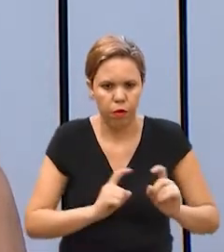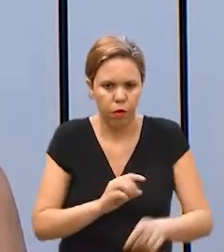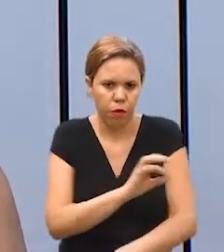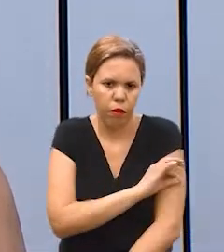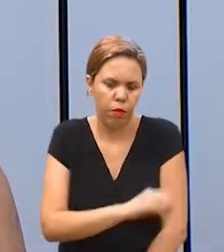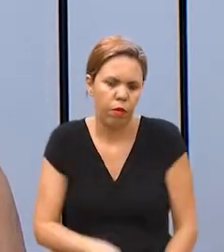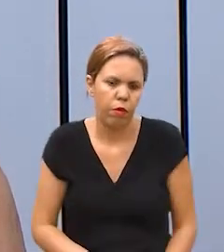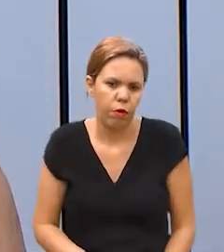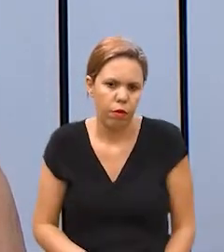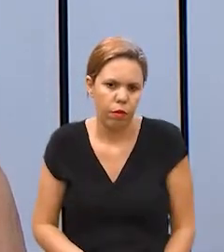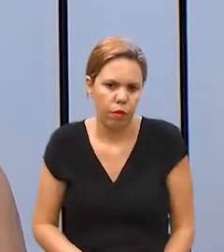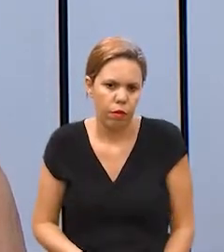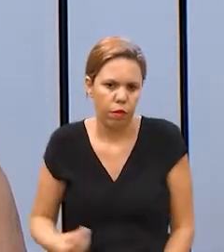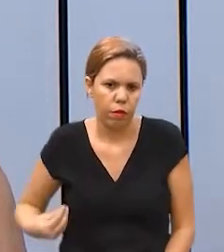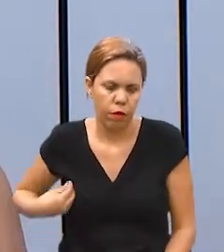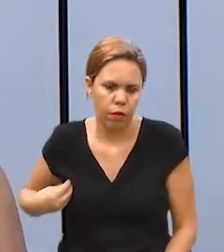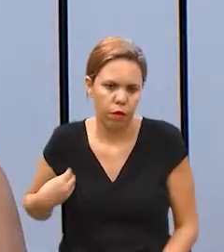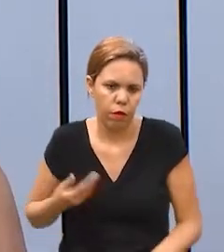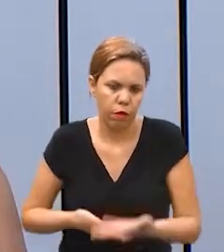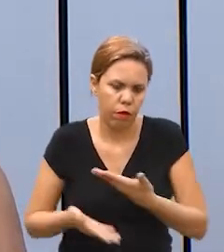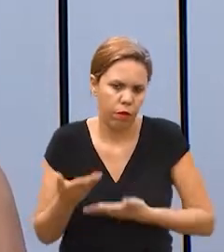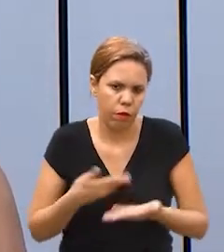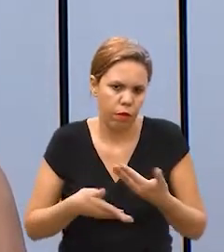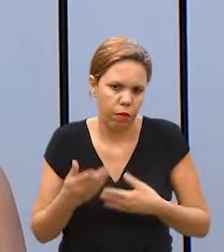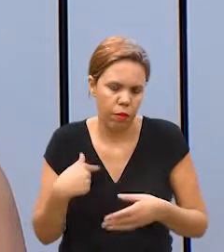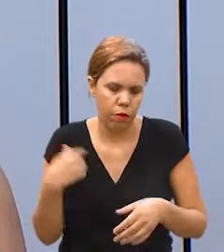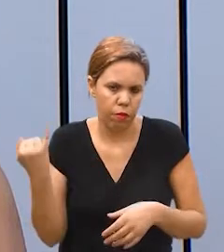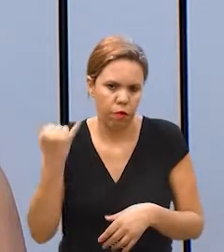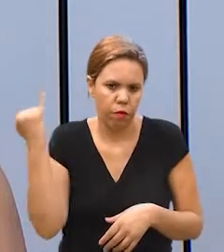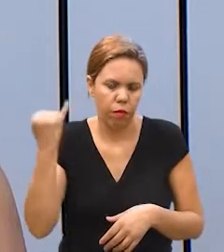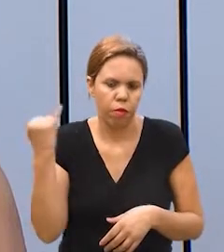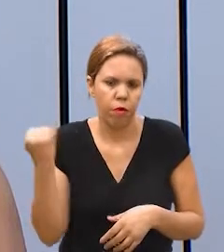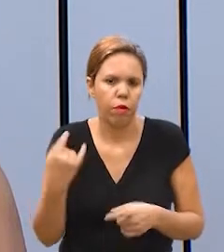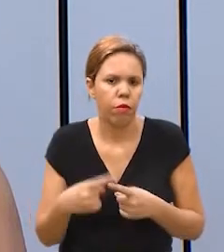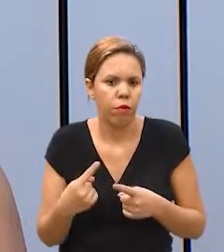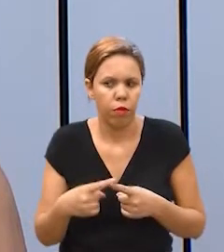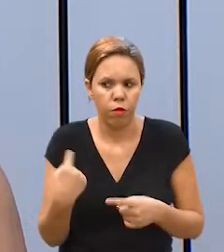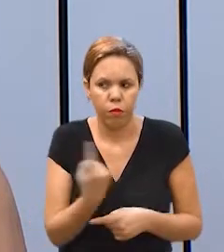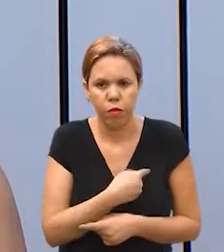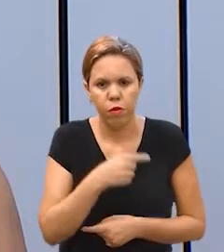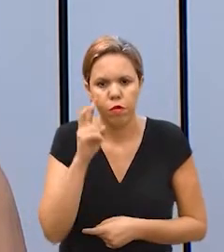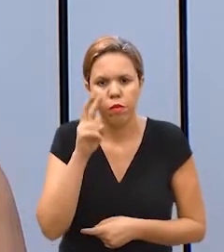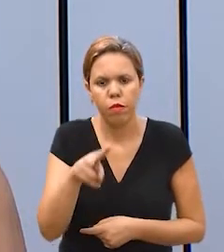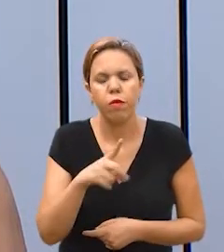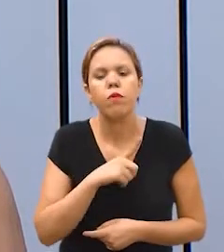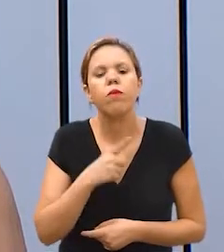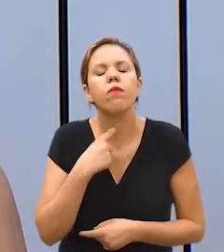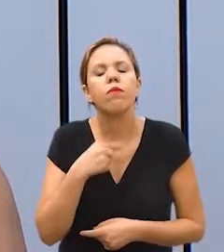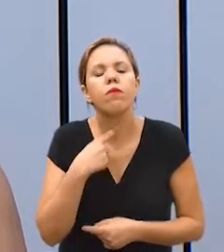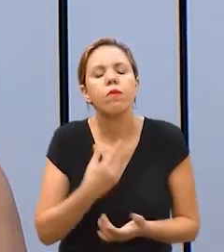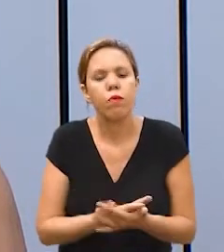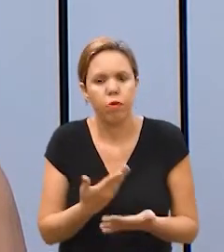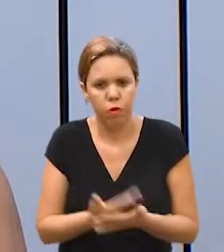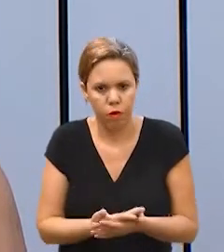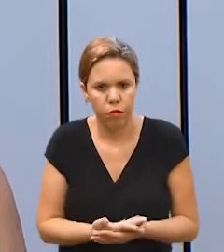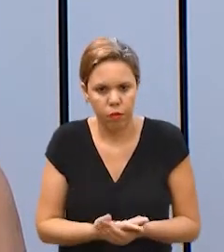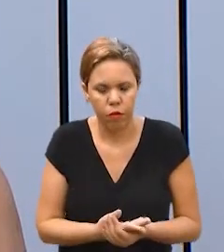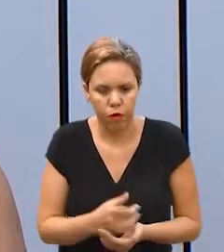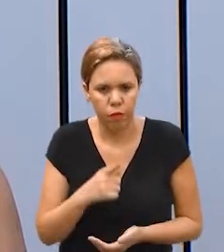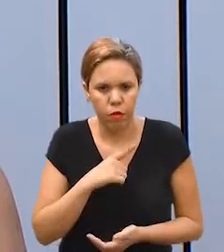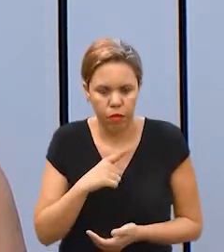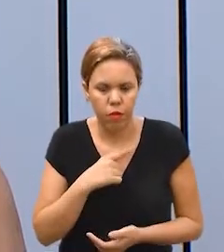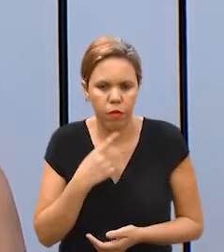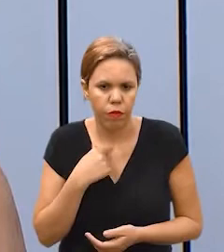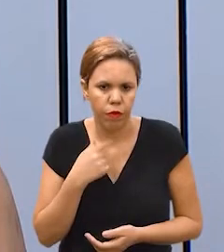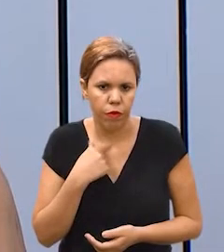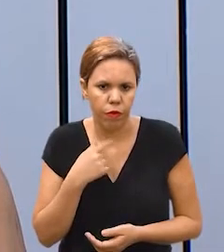com a prefeitura. Essa vivência é super importante, porque a gente vê que existe a vontade de estudar.